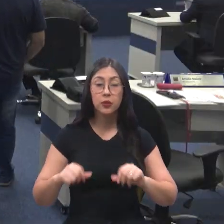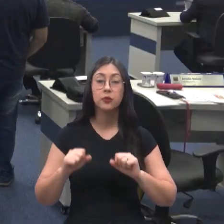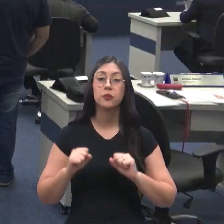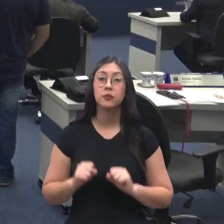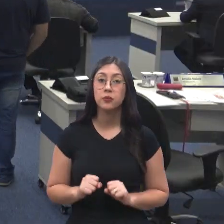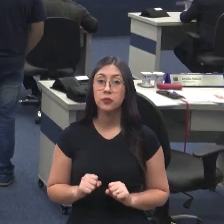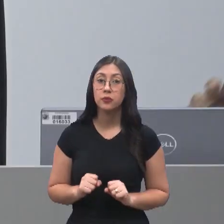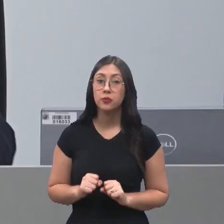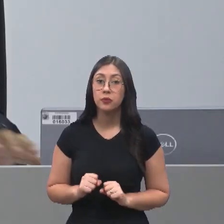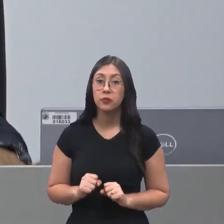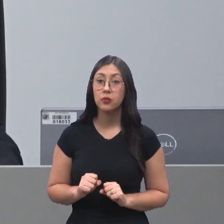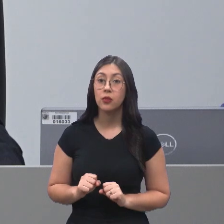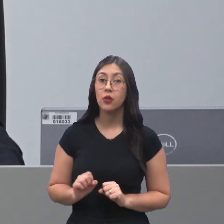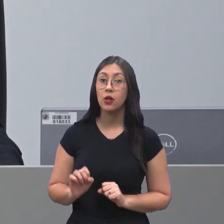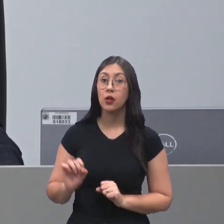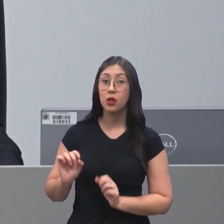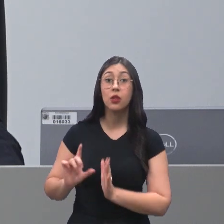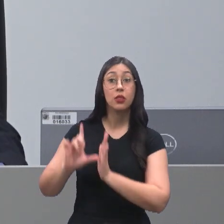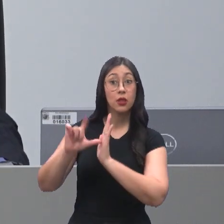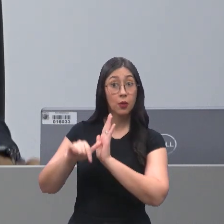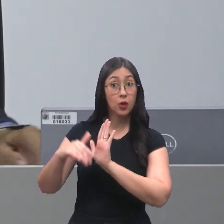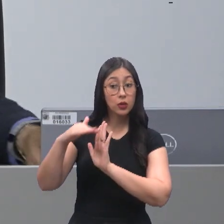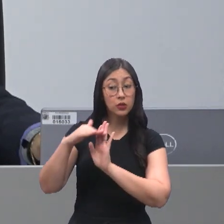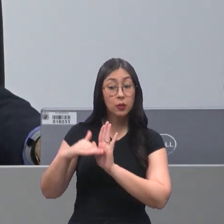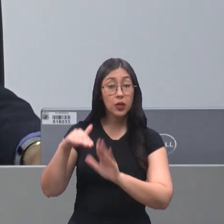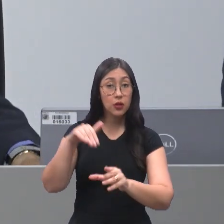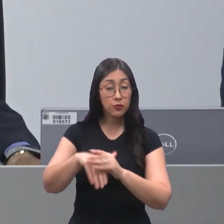composta após a votação da pauta.